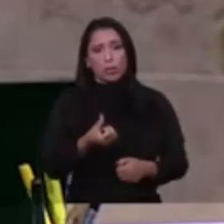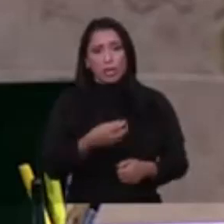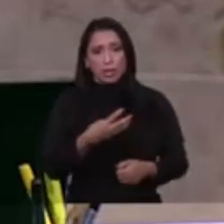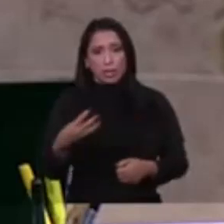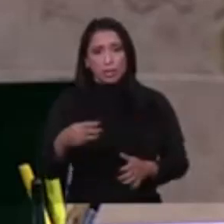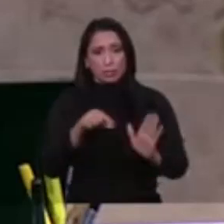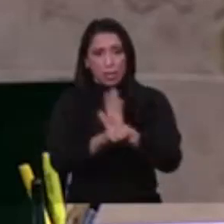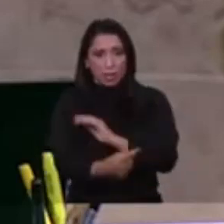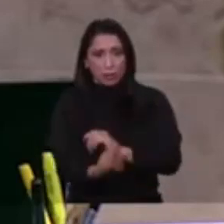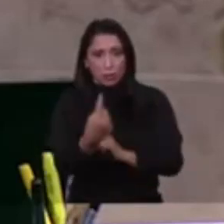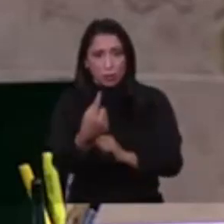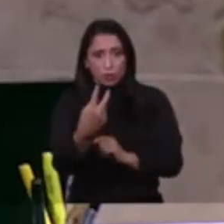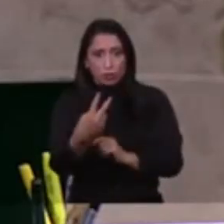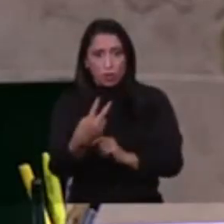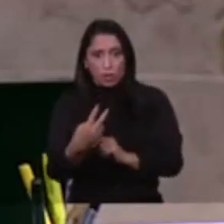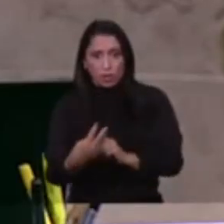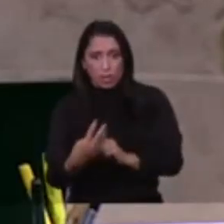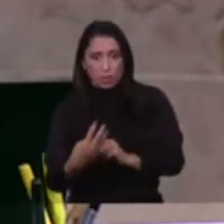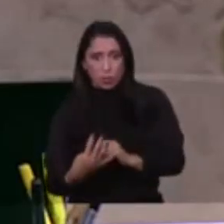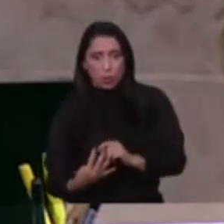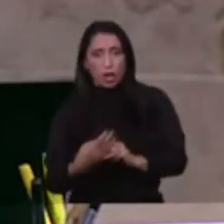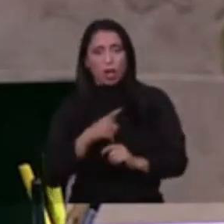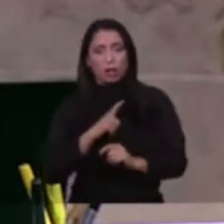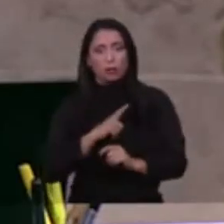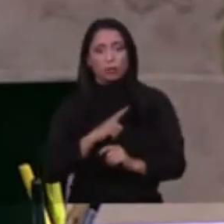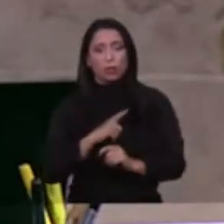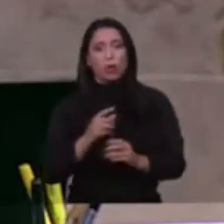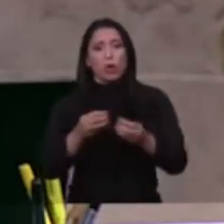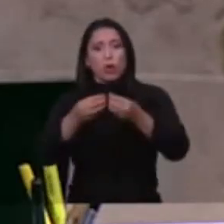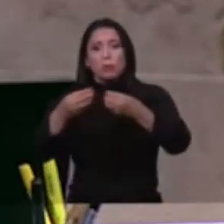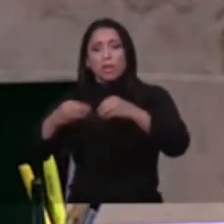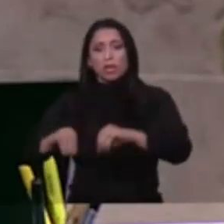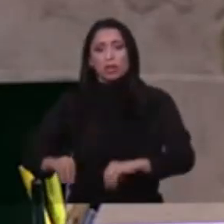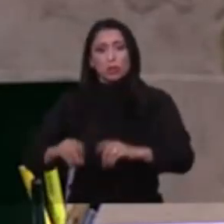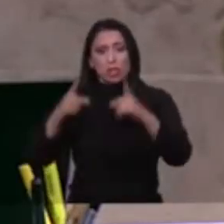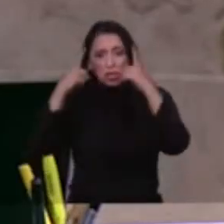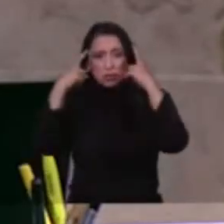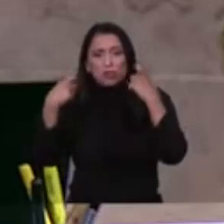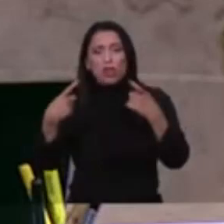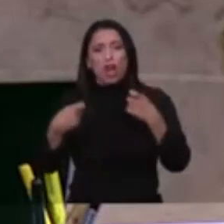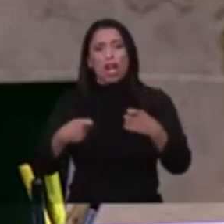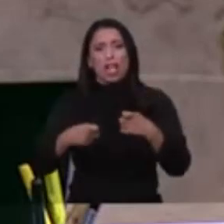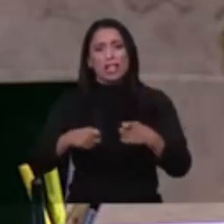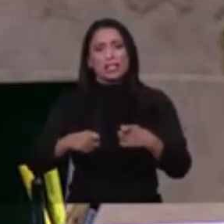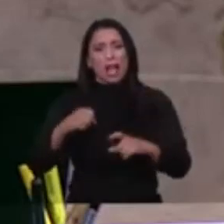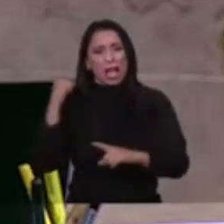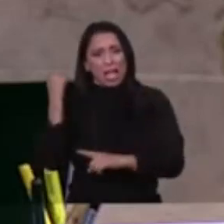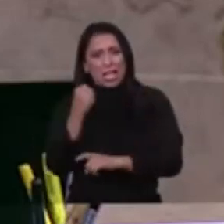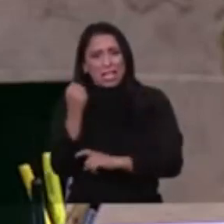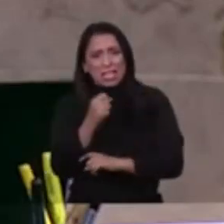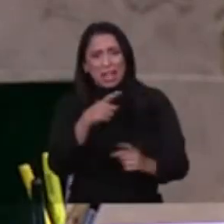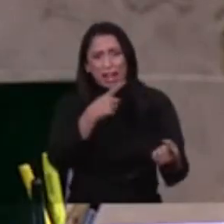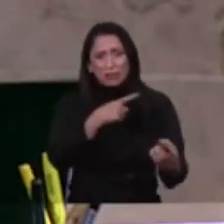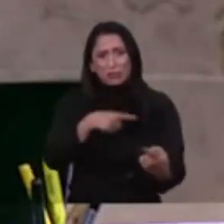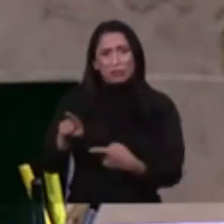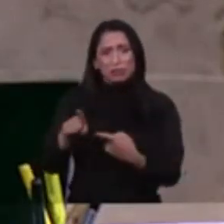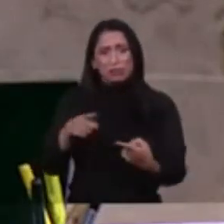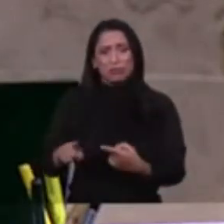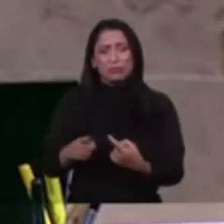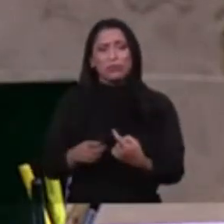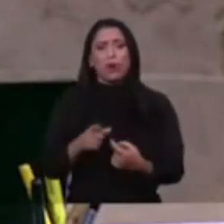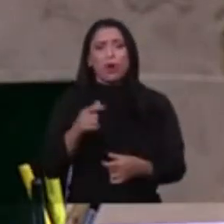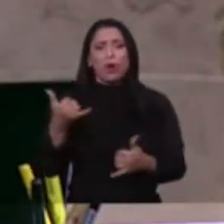1, 2, 3 e 4, dano qualificado pela violência e grave ameaça com emprego de substância